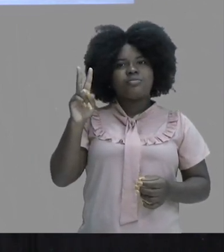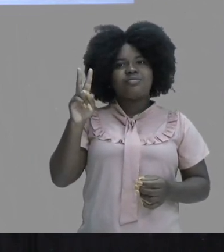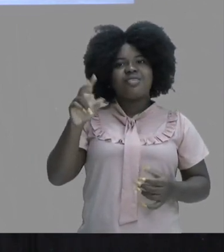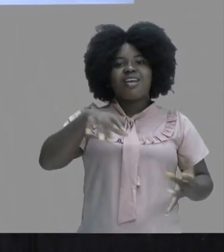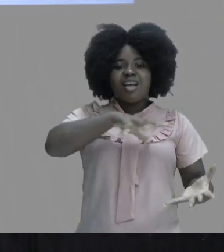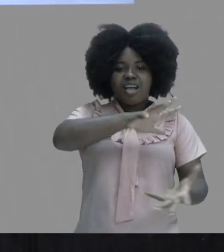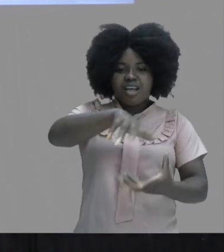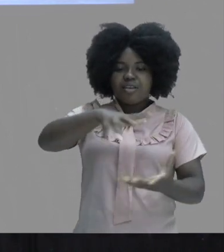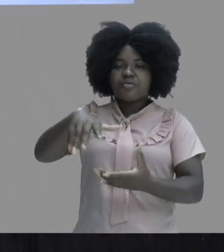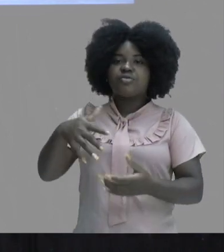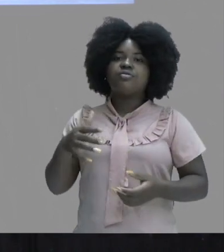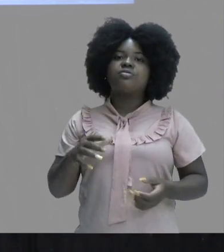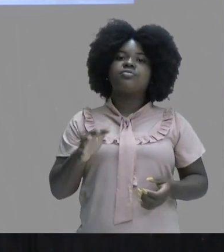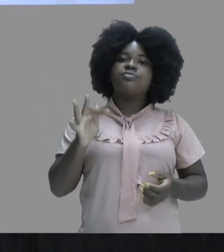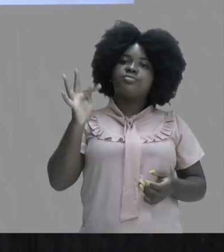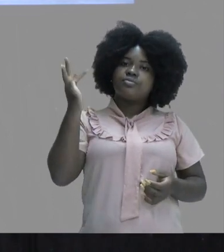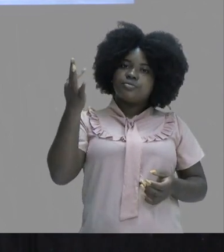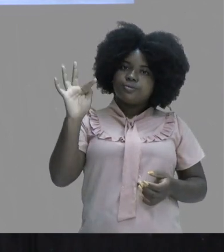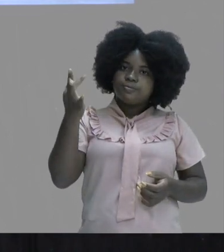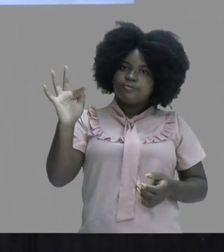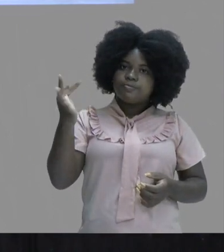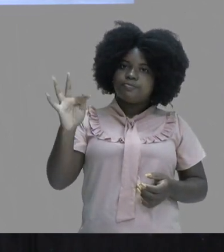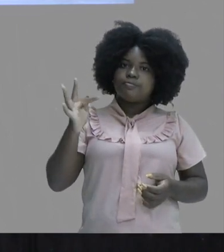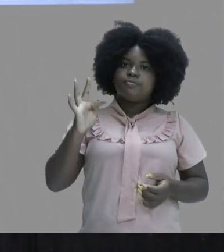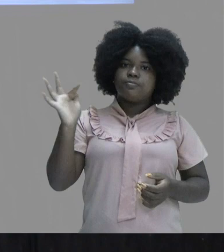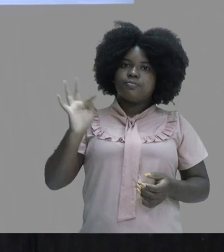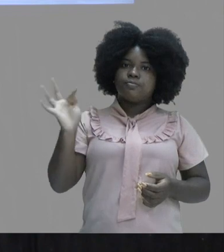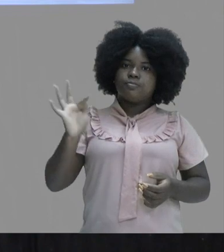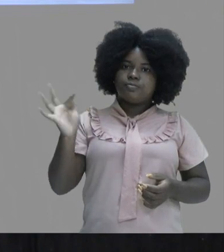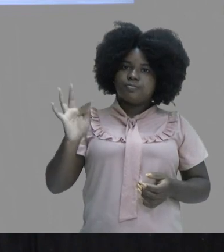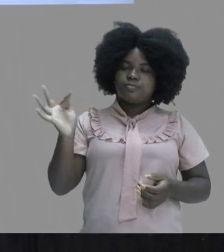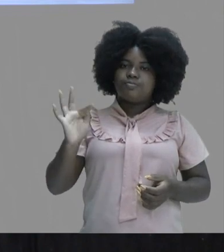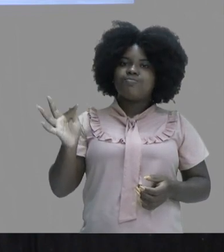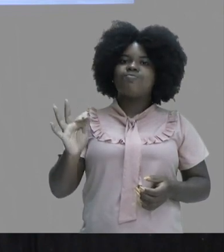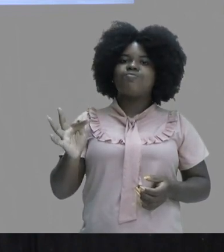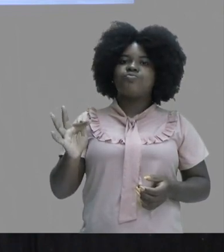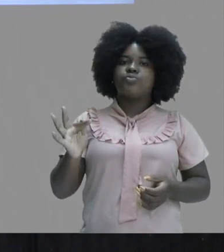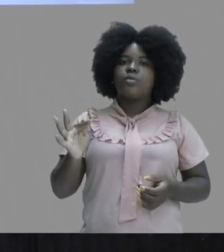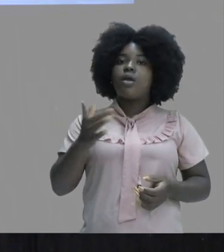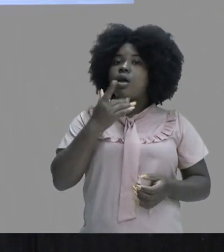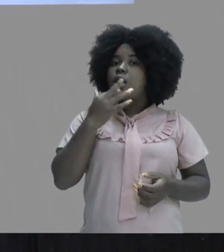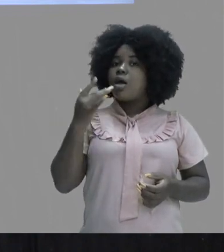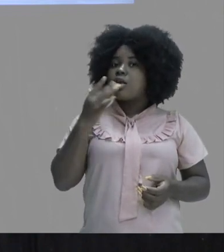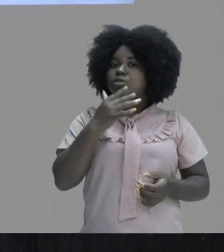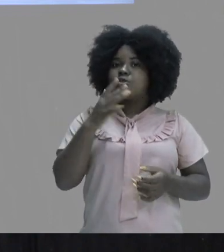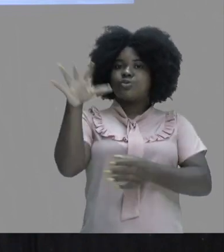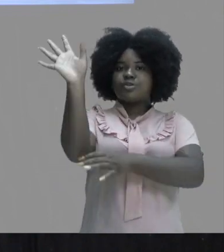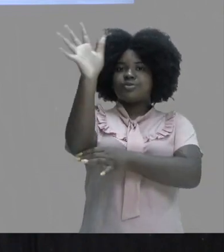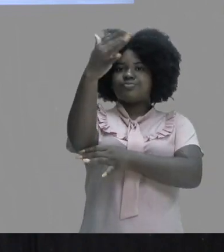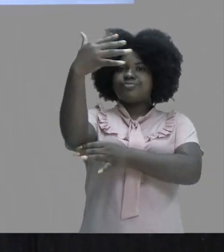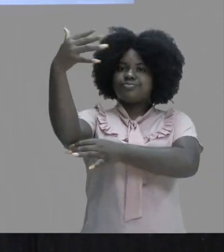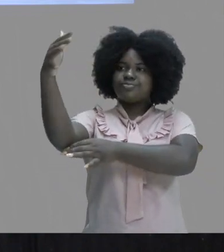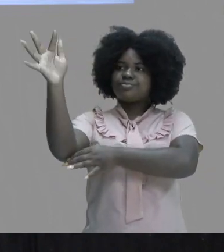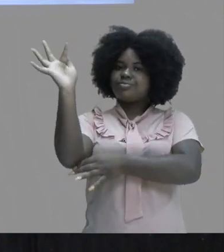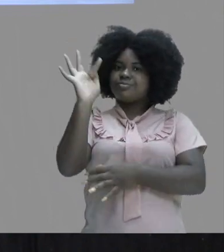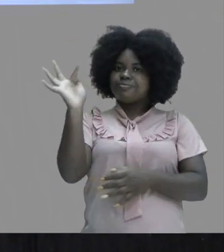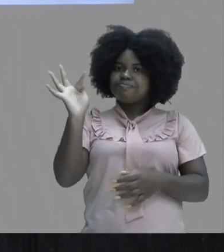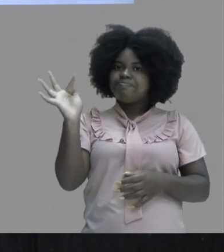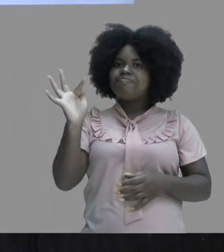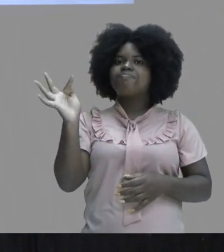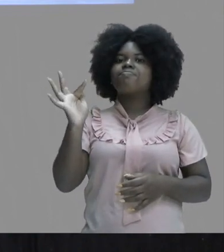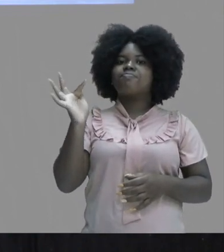Francesa, as cores da bandeira da França, cada cor representa um ideal. O azul